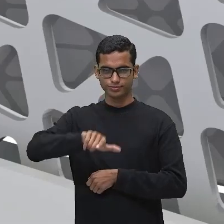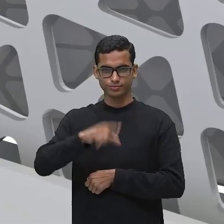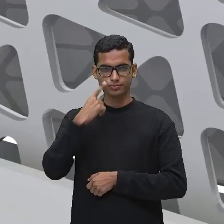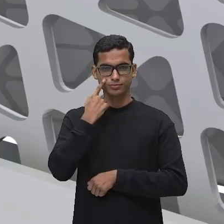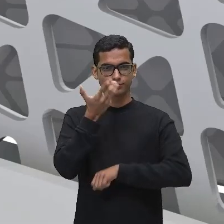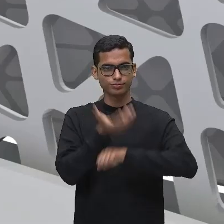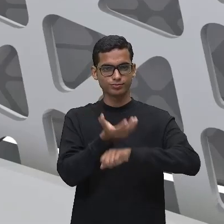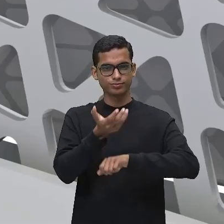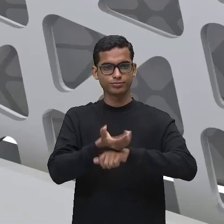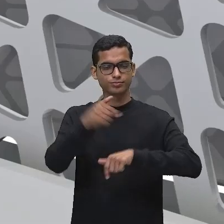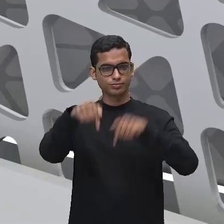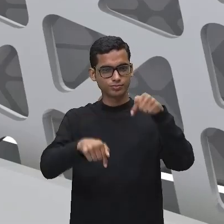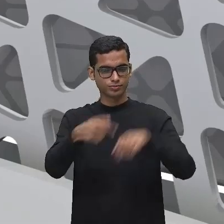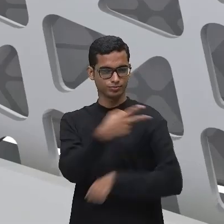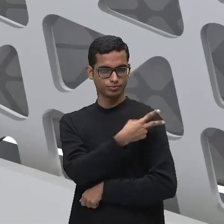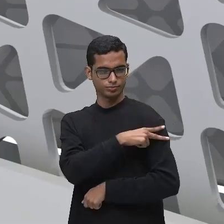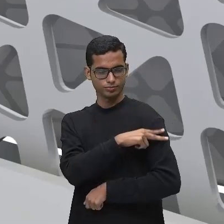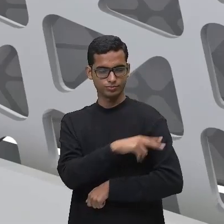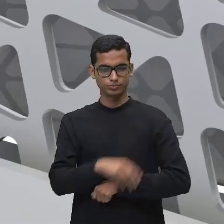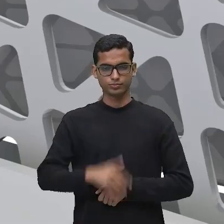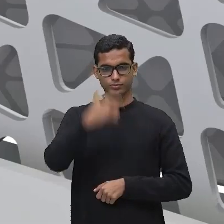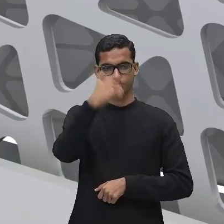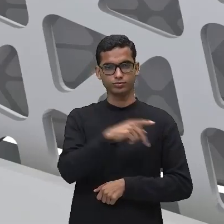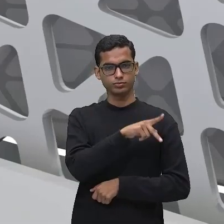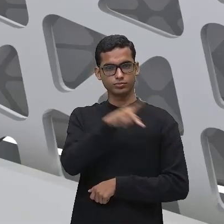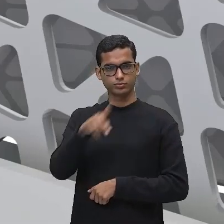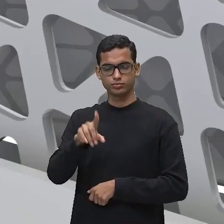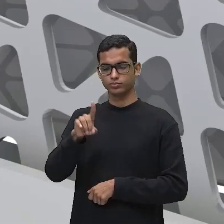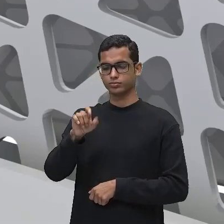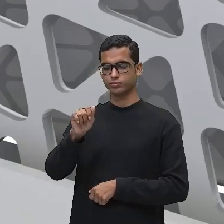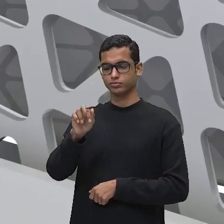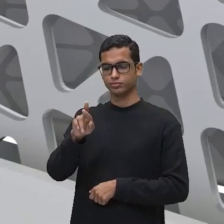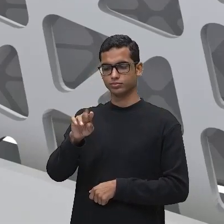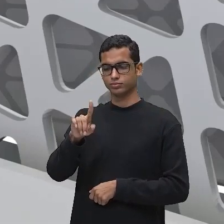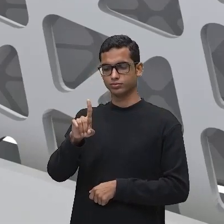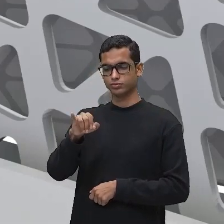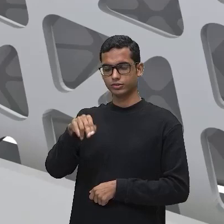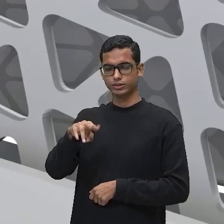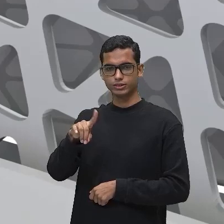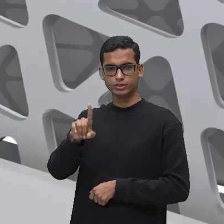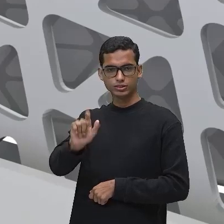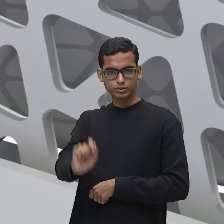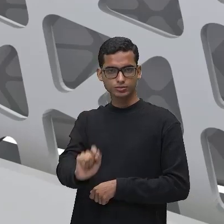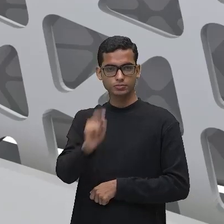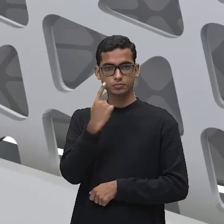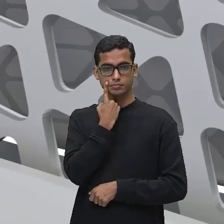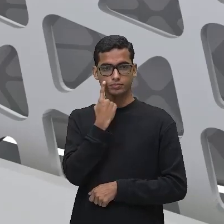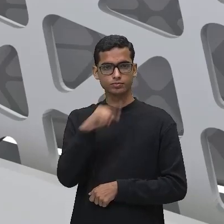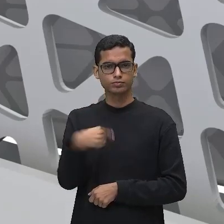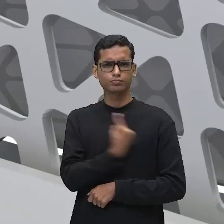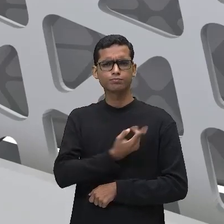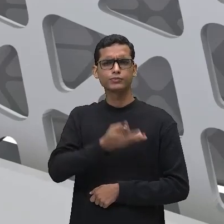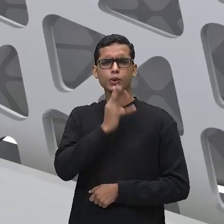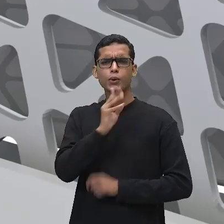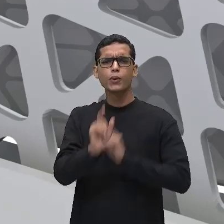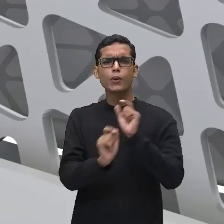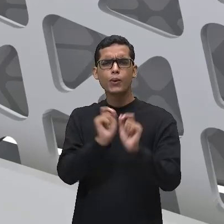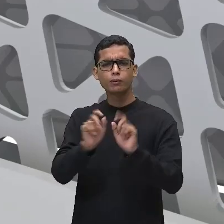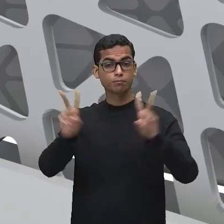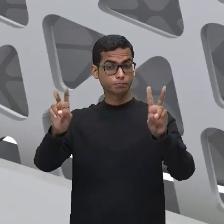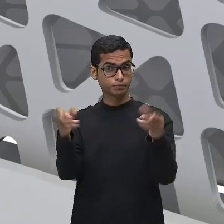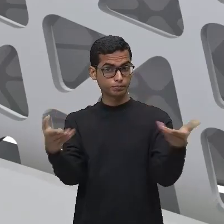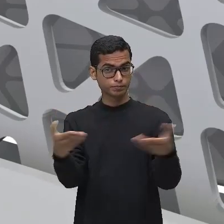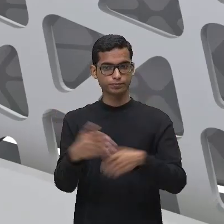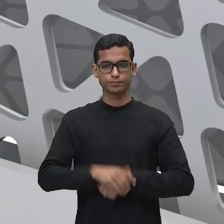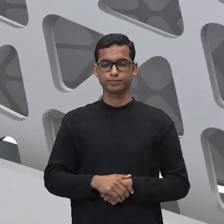Química da segunda série. Eu sou a professora Darlinda Monteiro e agora vamos conhecer o nosso objeto